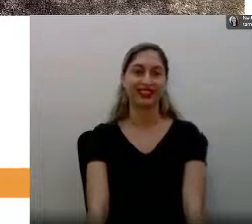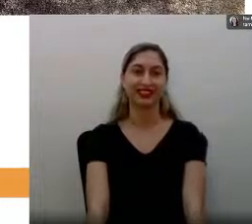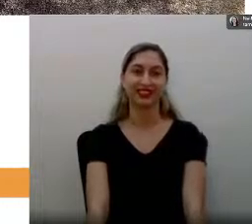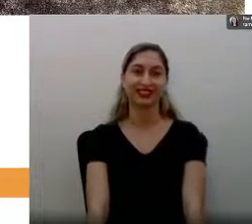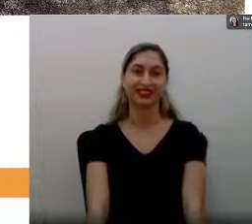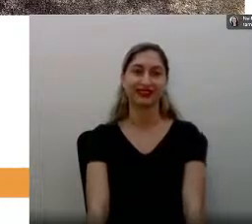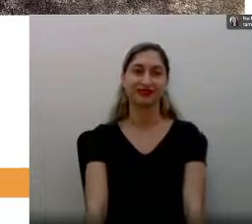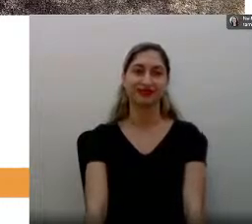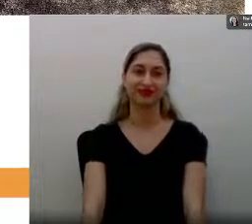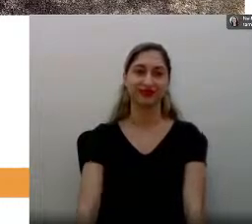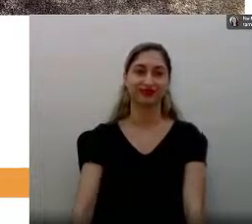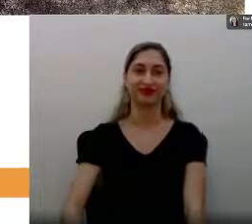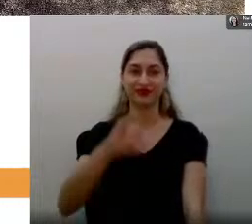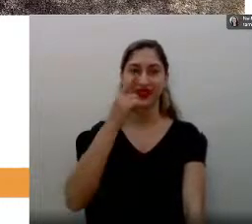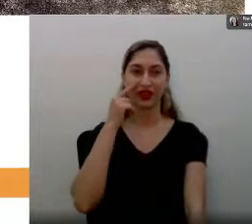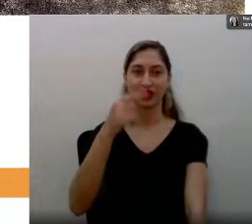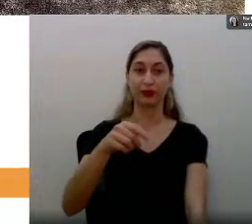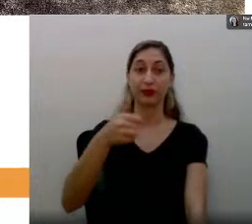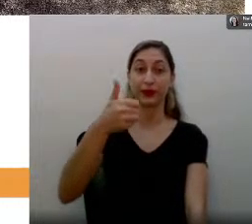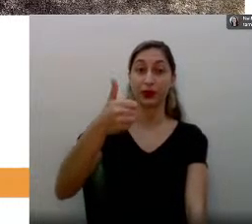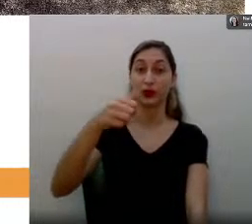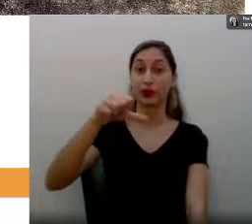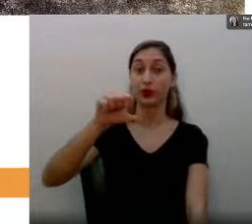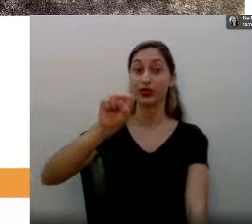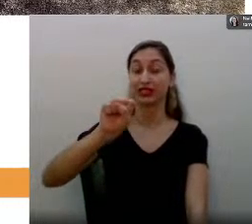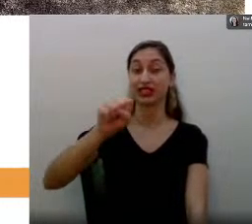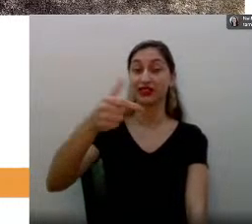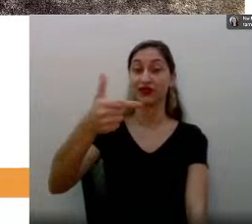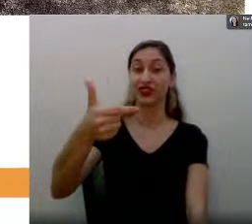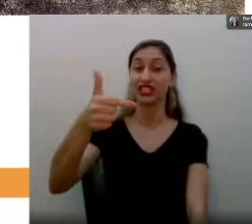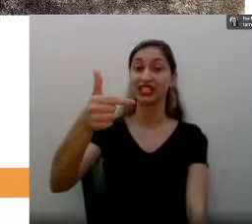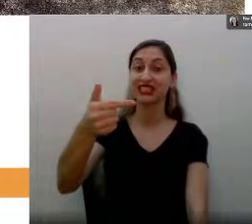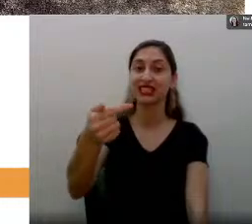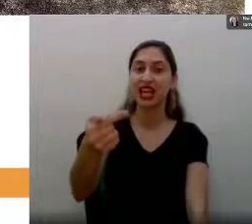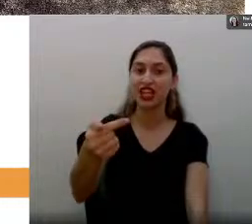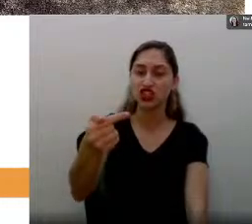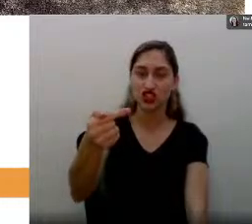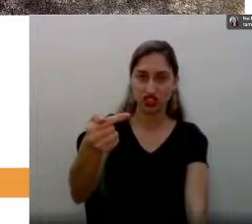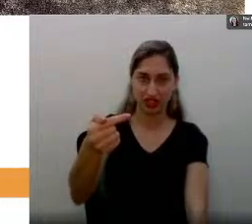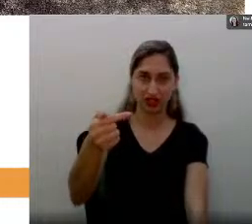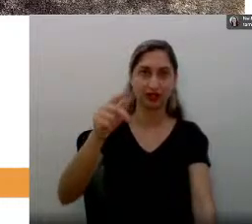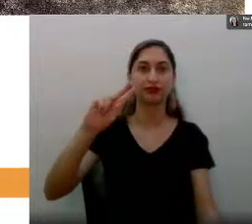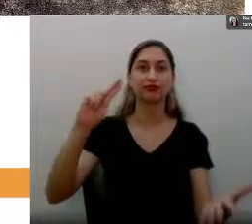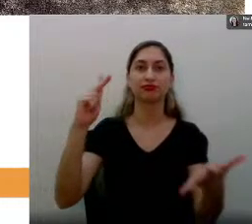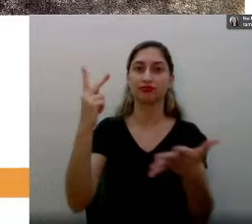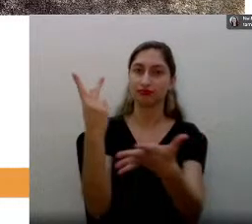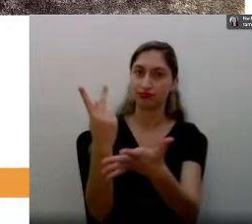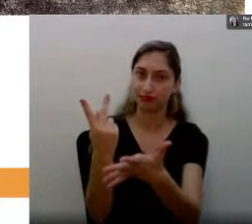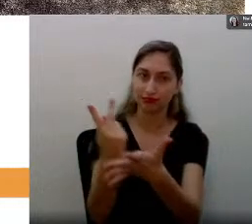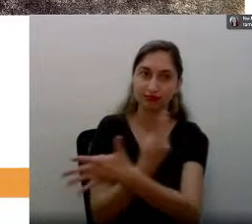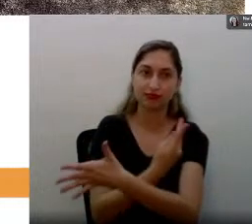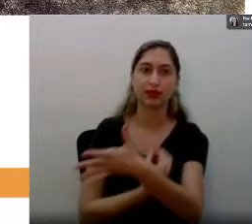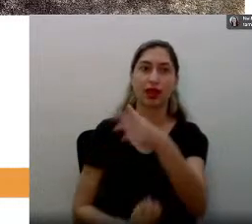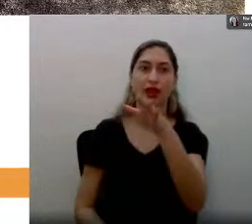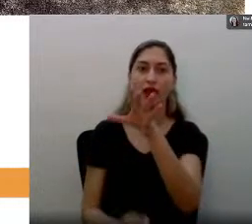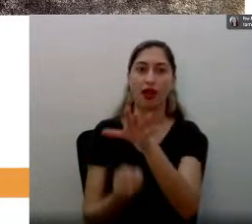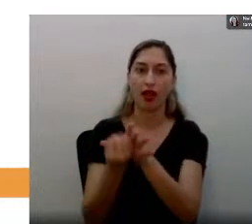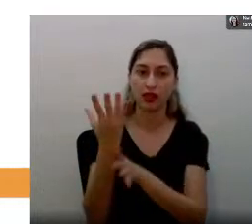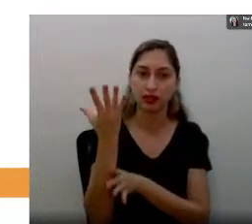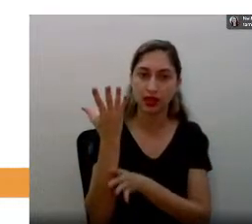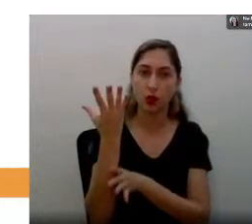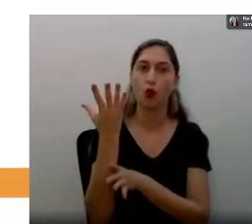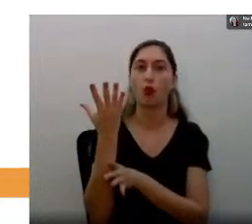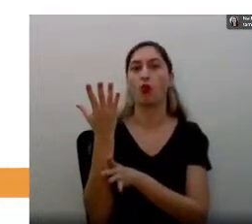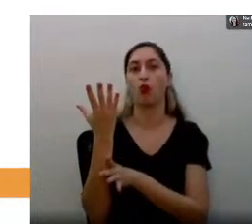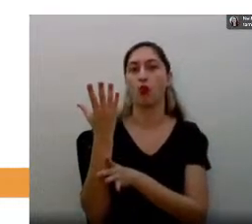já lá dentro lá né quando você quiser você for no Rio de Janeiro você pode visitar lá Observatório Nacional nem onde é que tá o Márcio o museu de astronomia